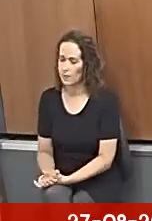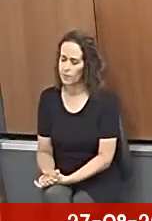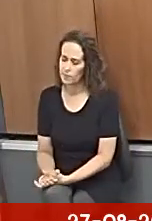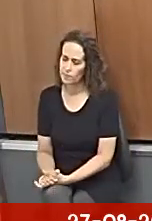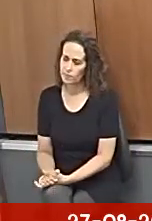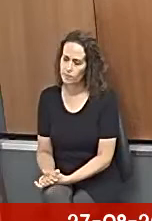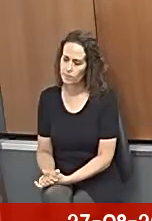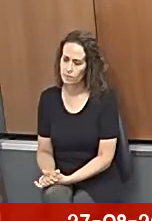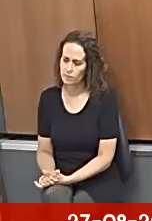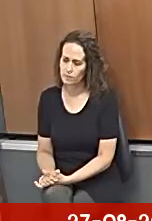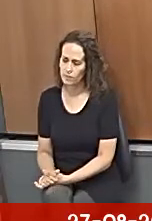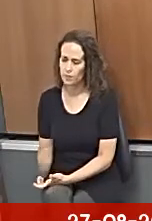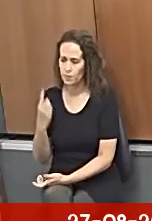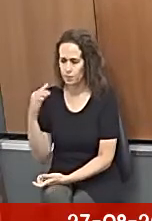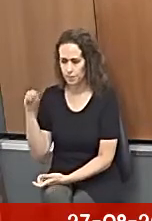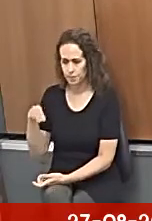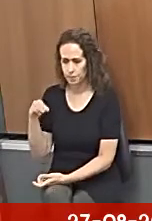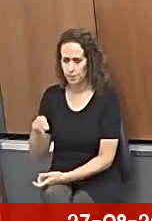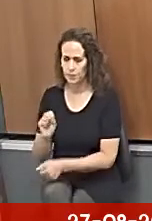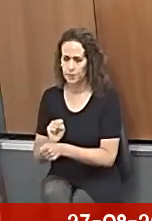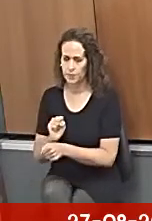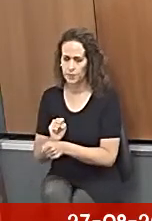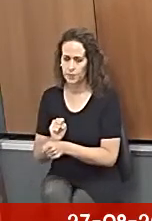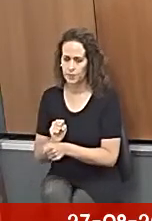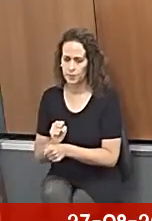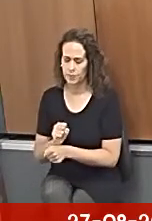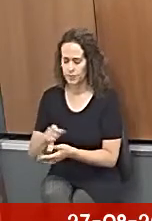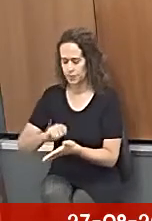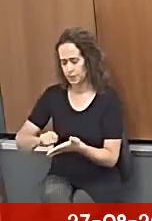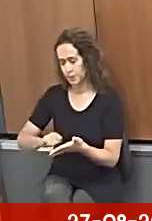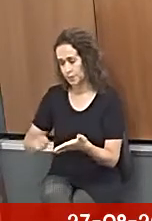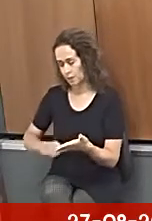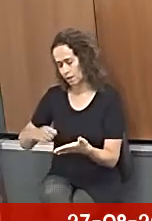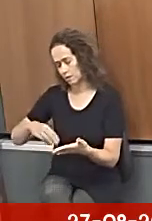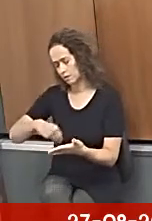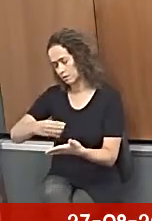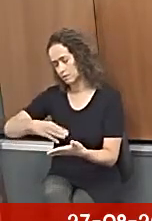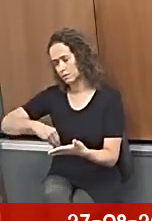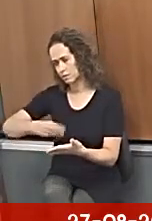sono do fogo eu estou aqui pegando minhas anotações